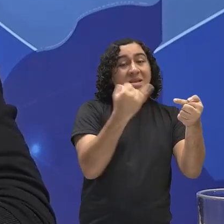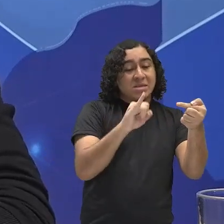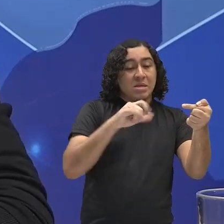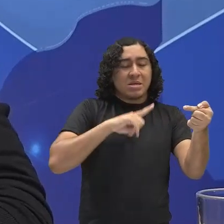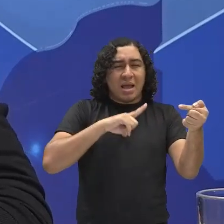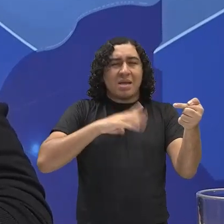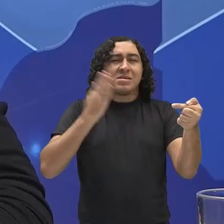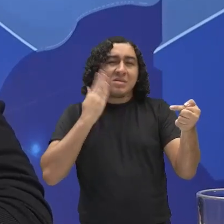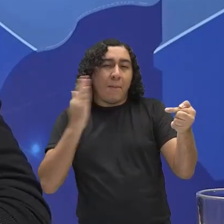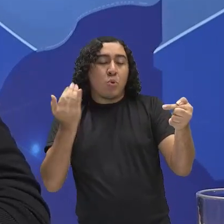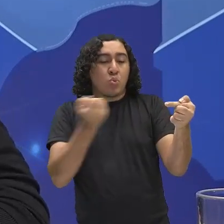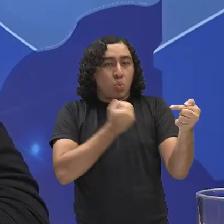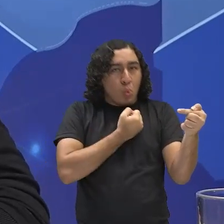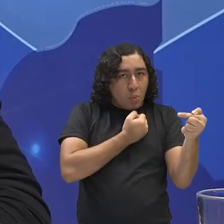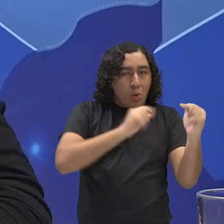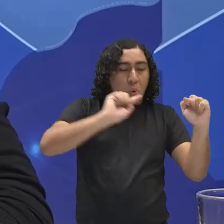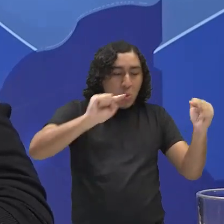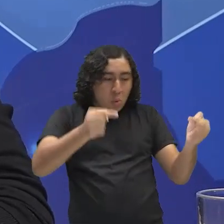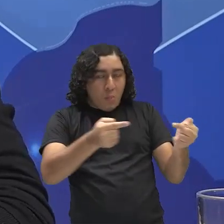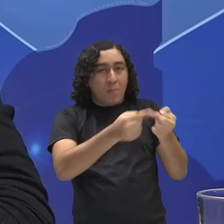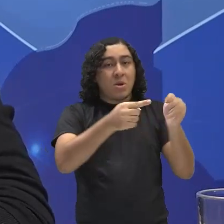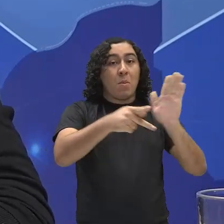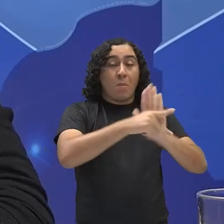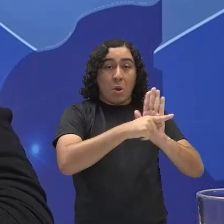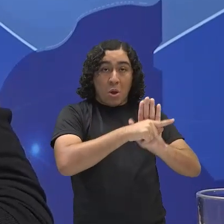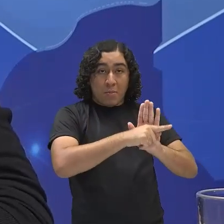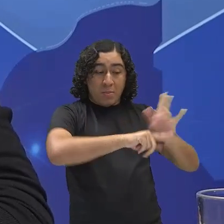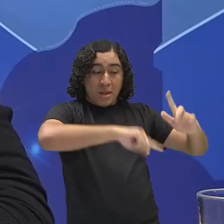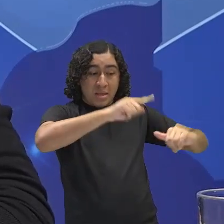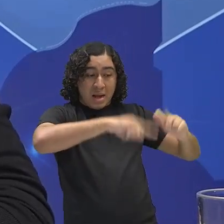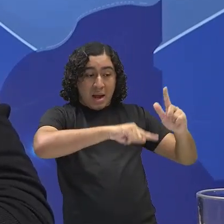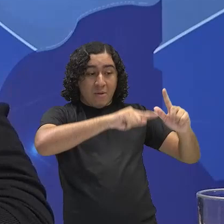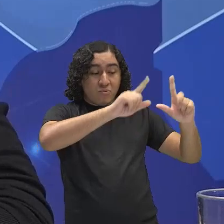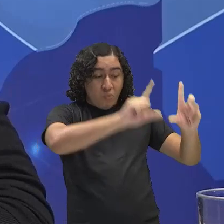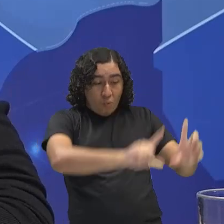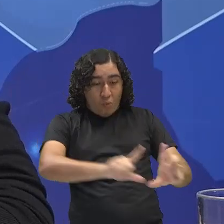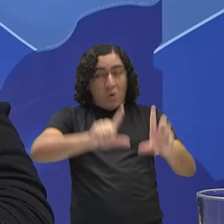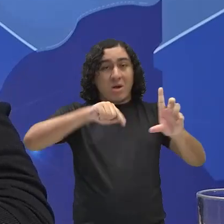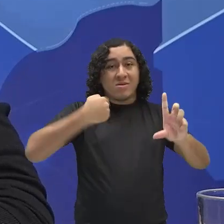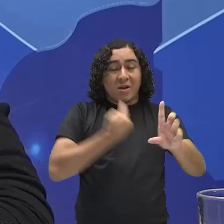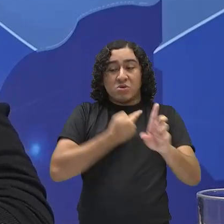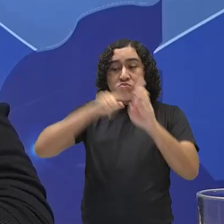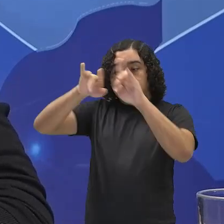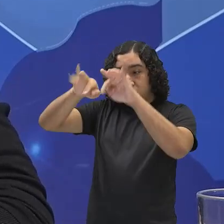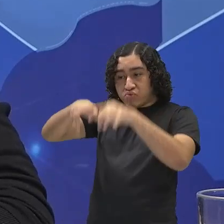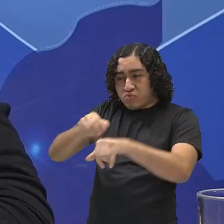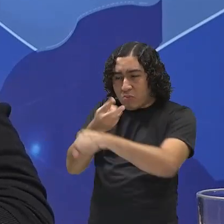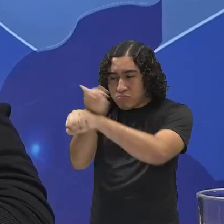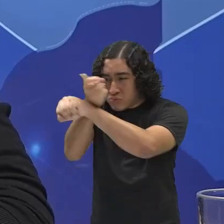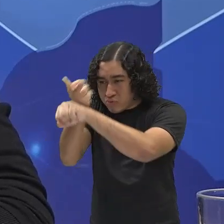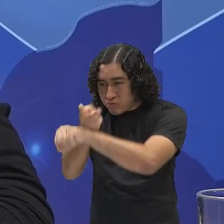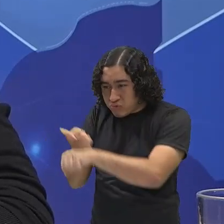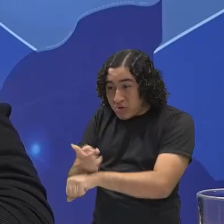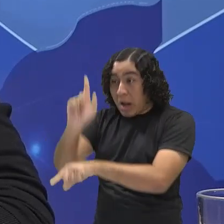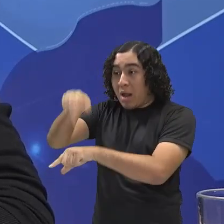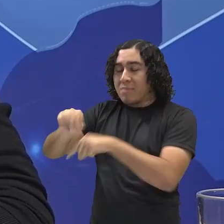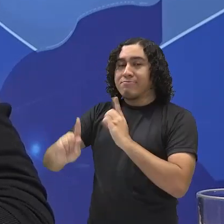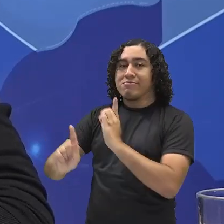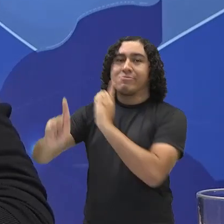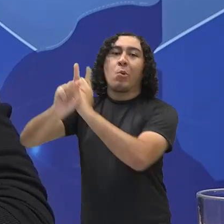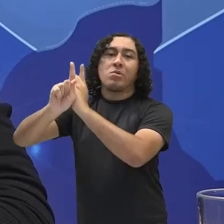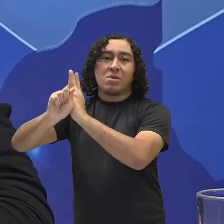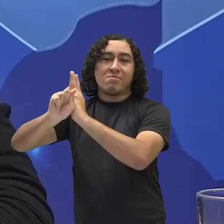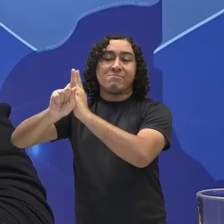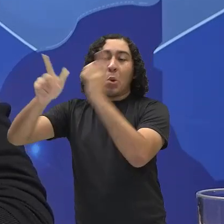deles ou com o número de tombo, a gente consegue localizar e confirmar ali a sua localidade, tá? Para que